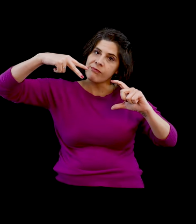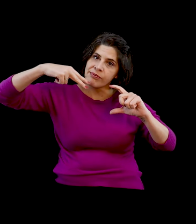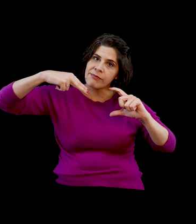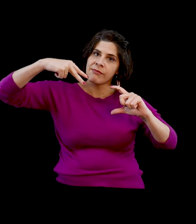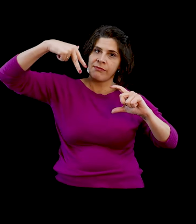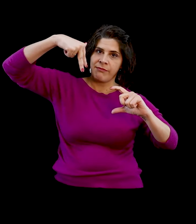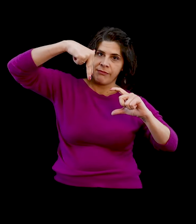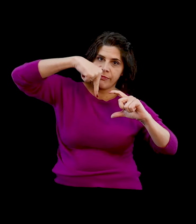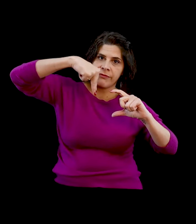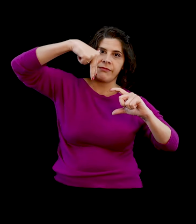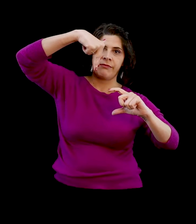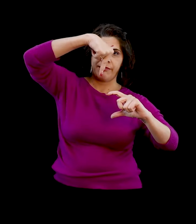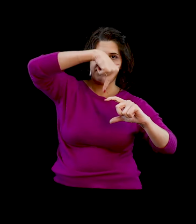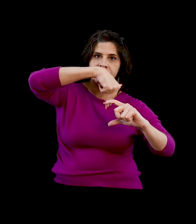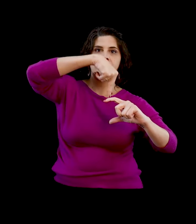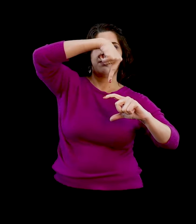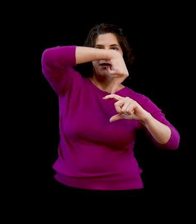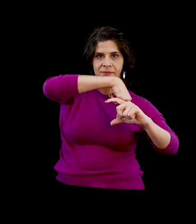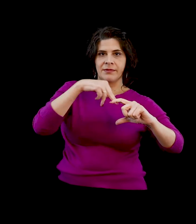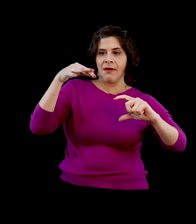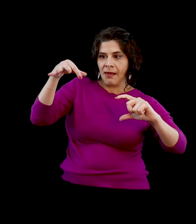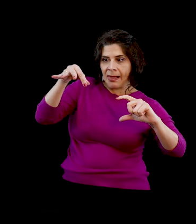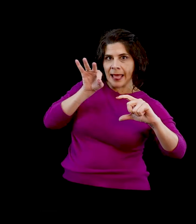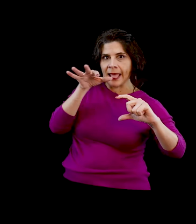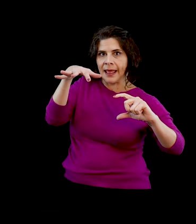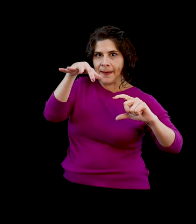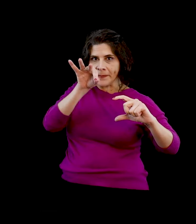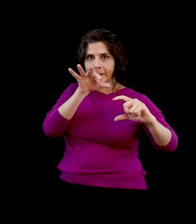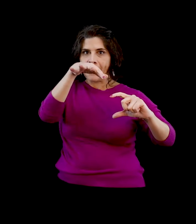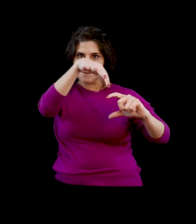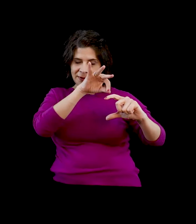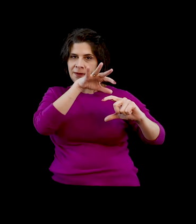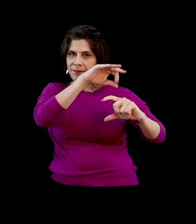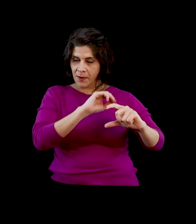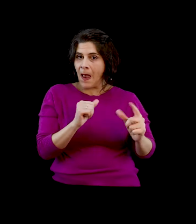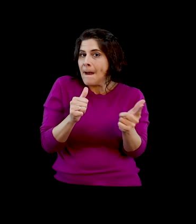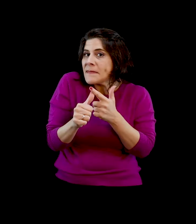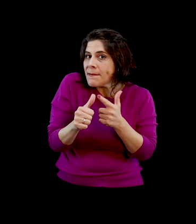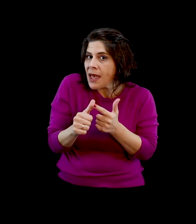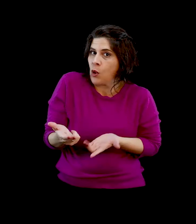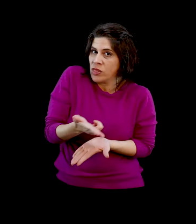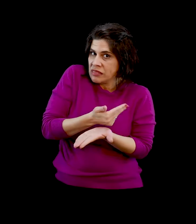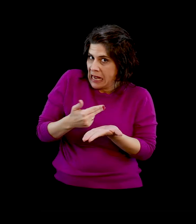em cada uma dessas retas. Então vamos lá, eu vou marcar as janelas primeiro e depois eu vou cortar.